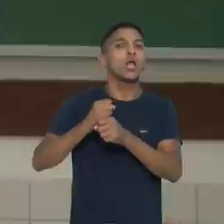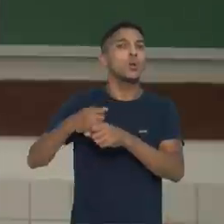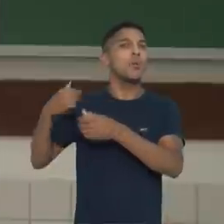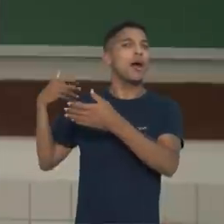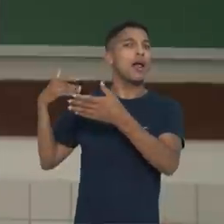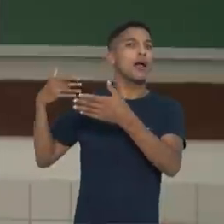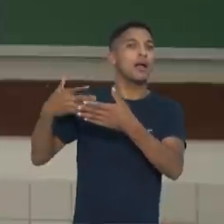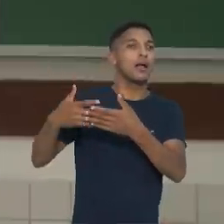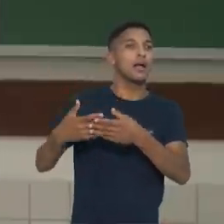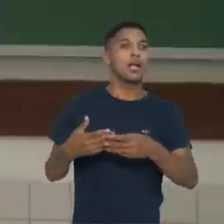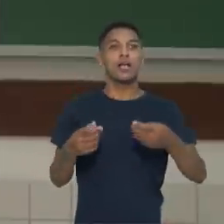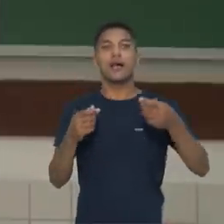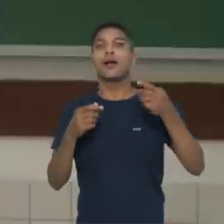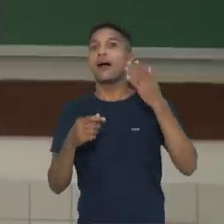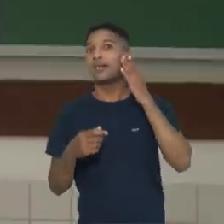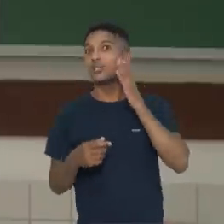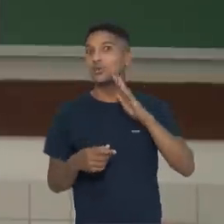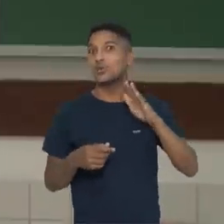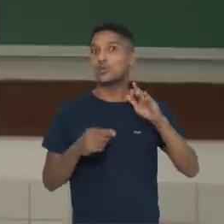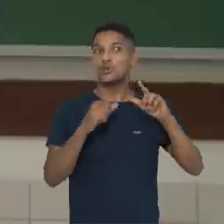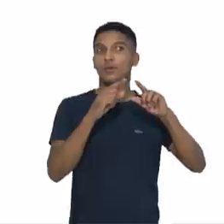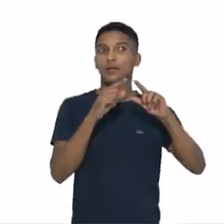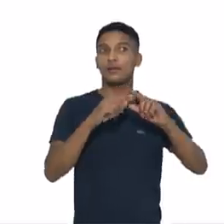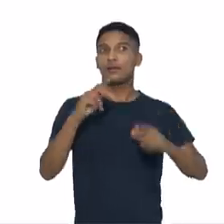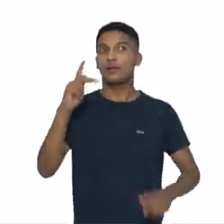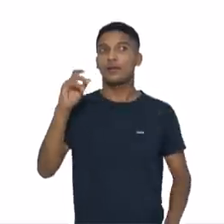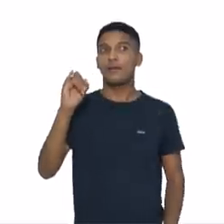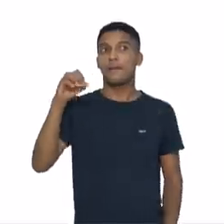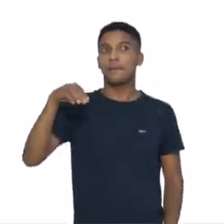Queirolo. Qual é a opção correta?